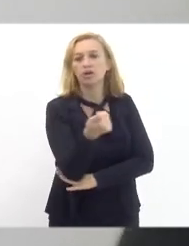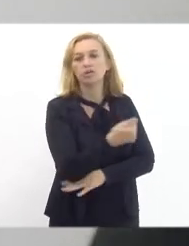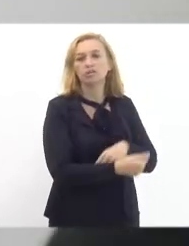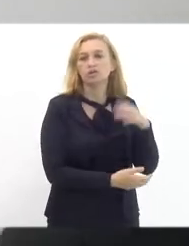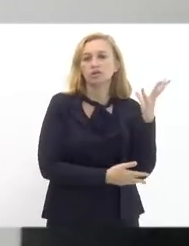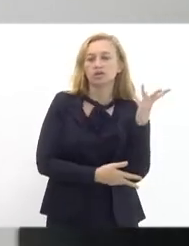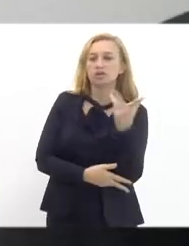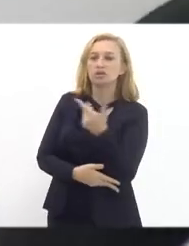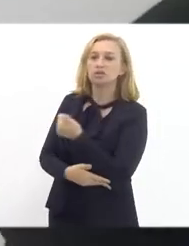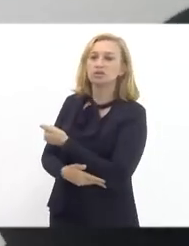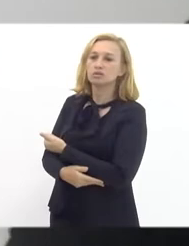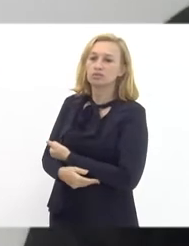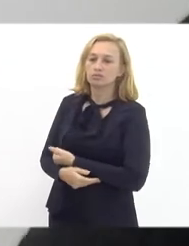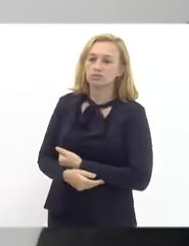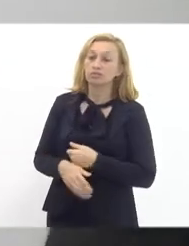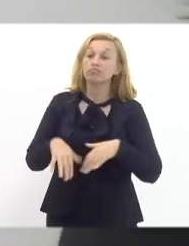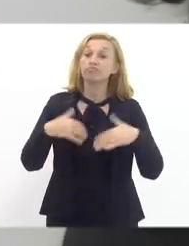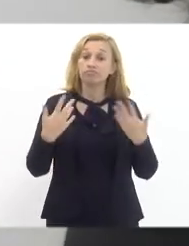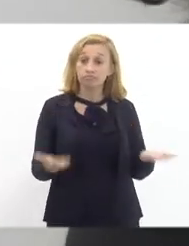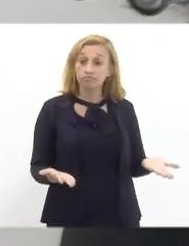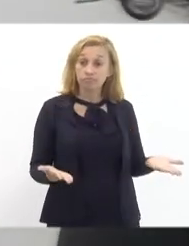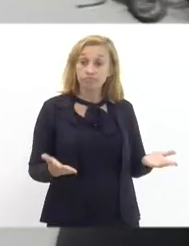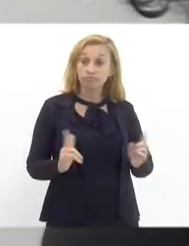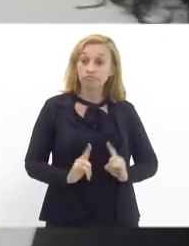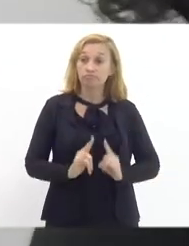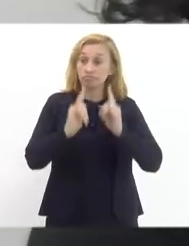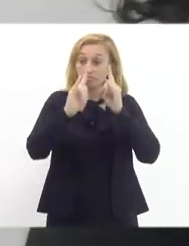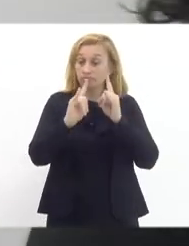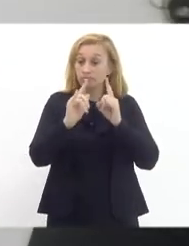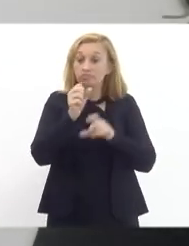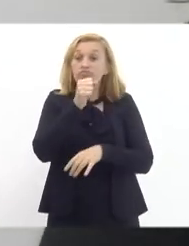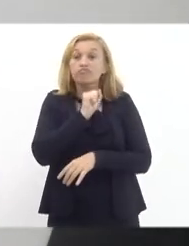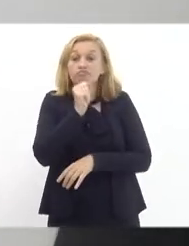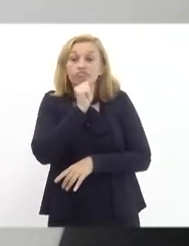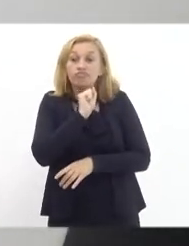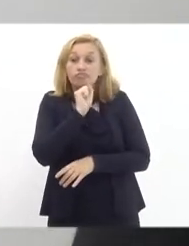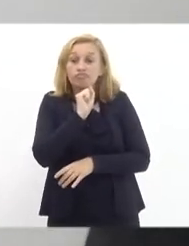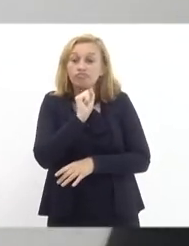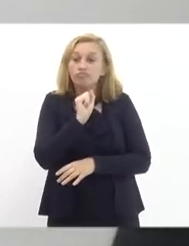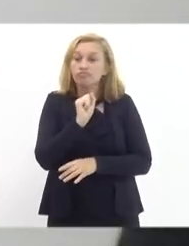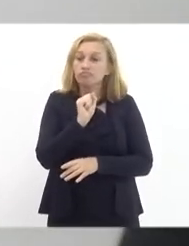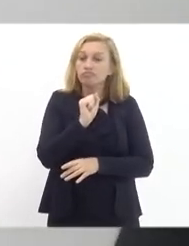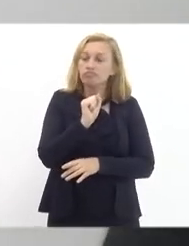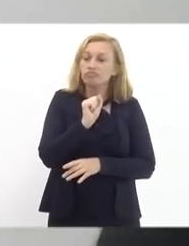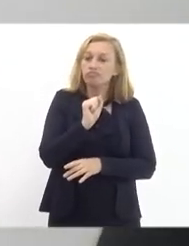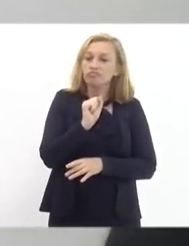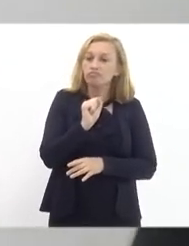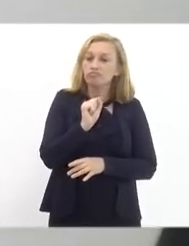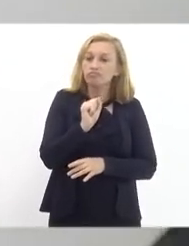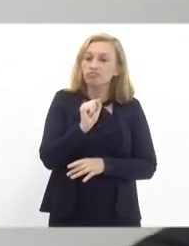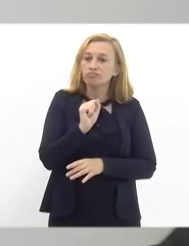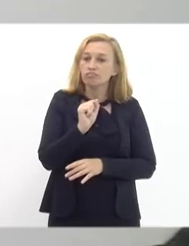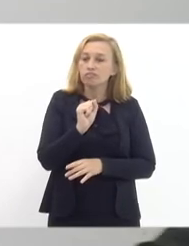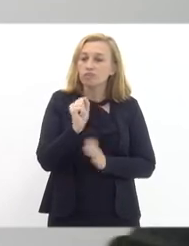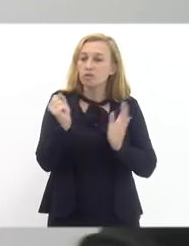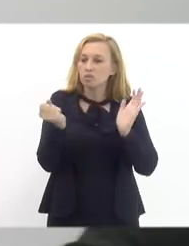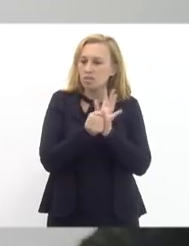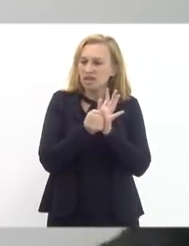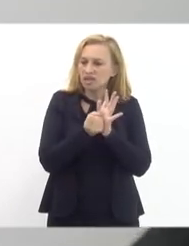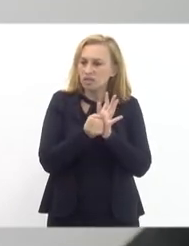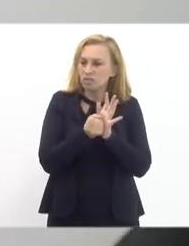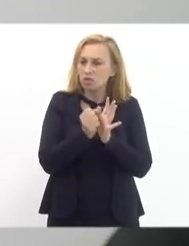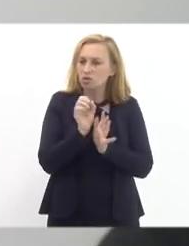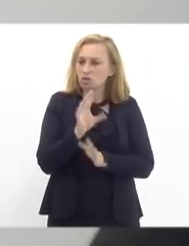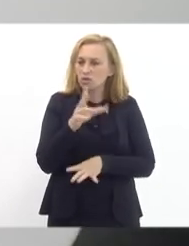Então, patrimônio é isso. Patrimônio, uma construção antiga, ela não se torna patrimônio apenas por ser antiga. Ela se